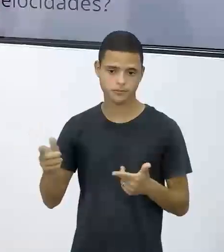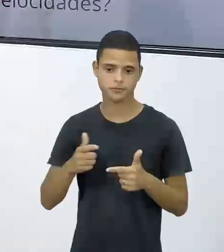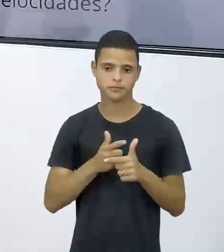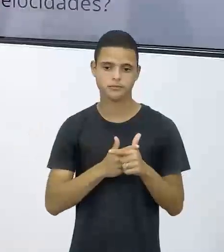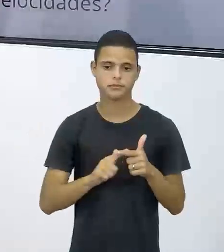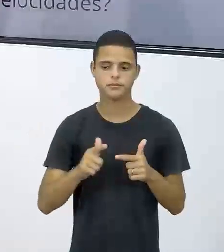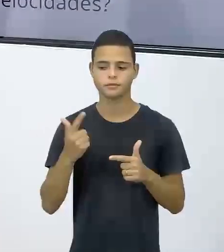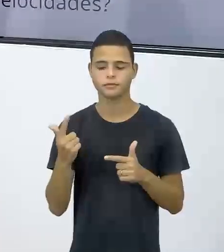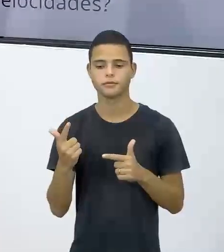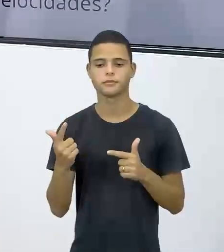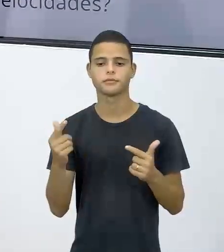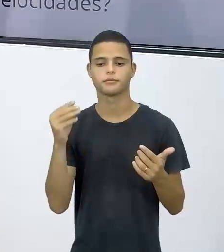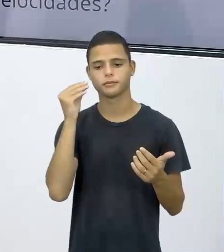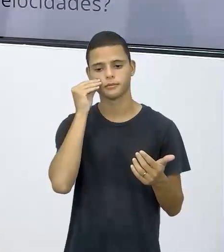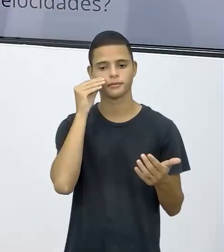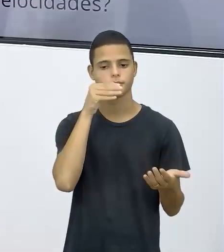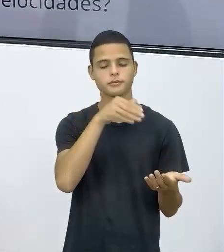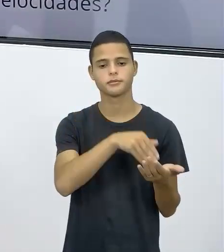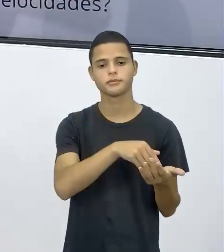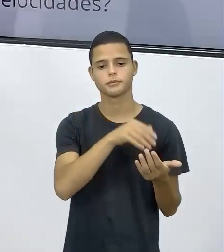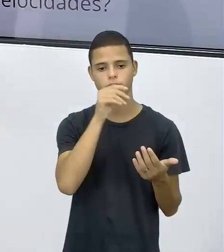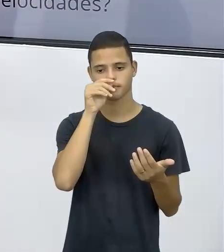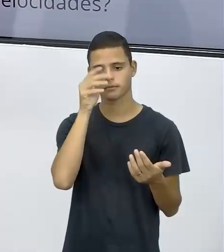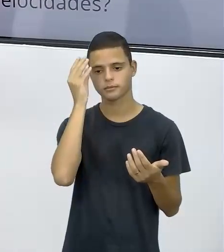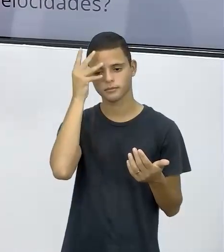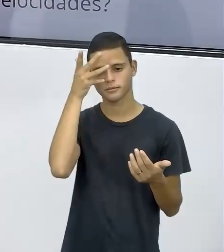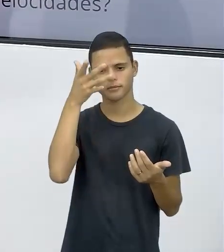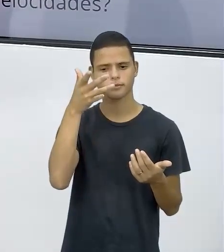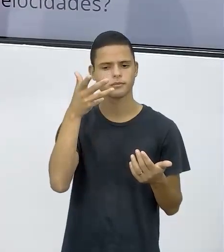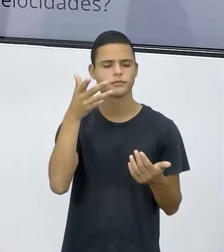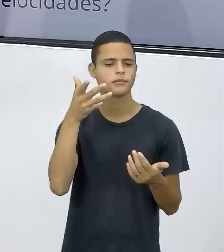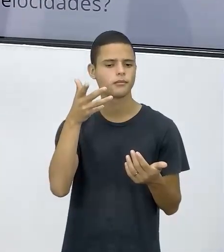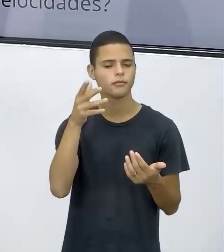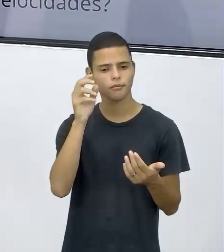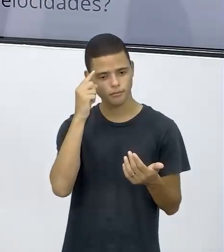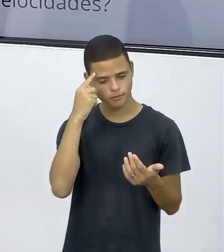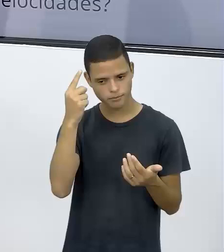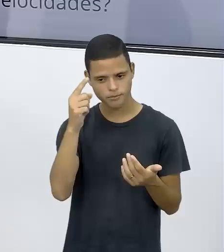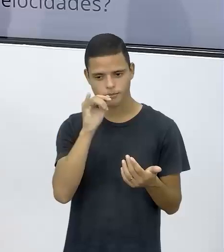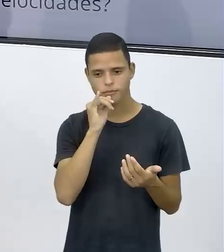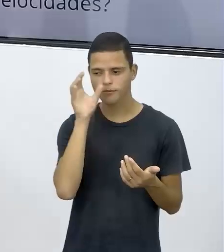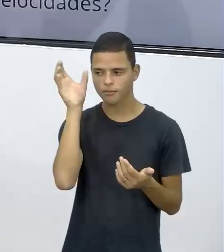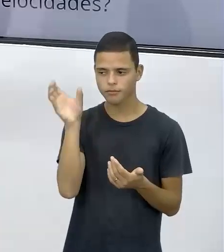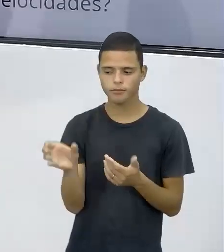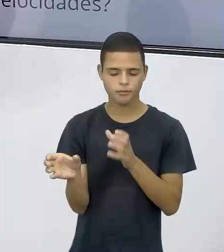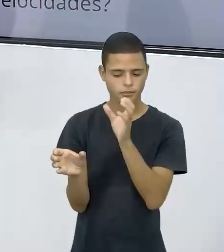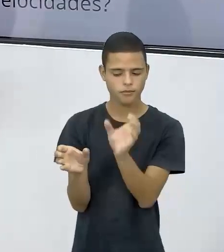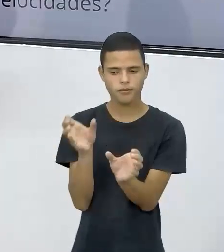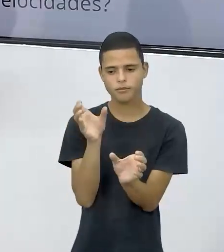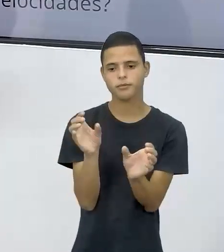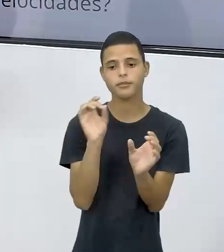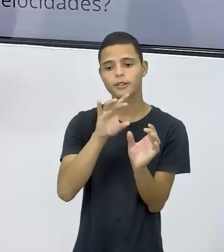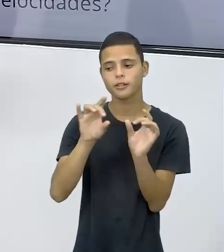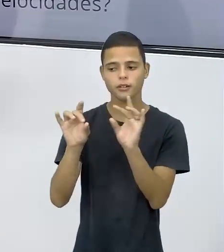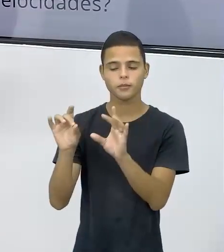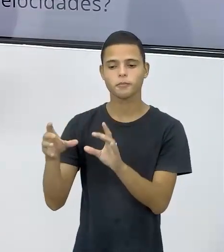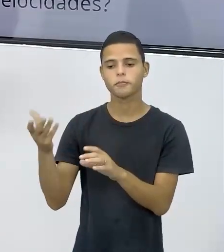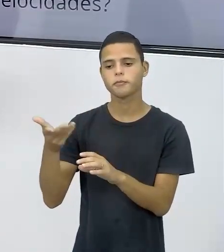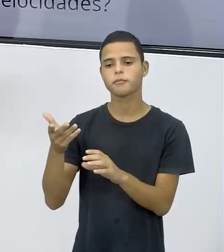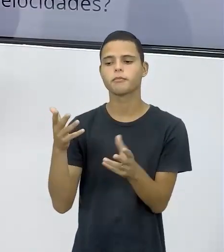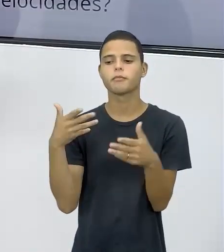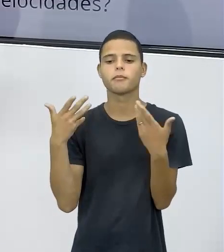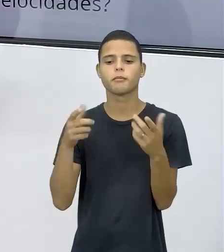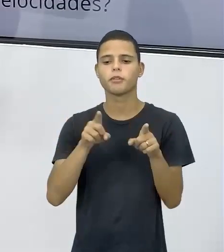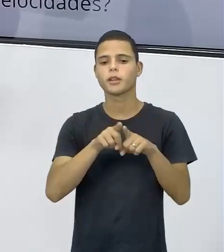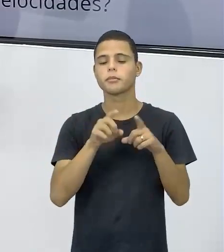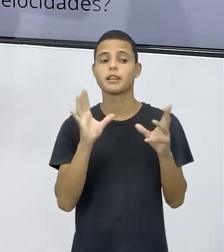por 1 e tente chegar a uma conclusão. Pense assim, cada coluna, quanto vai dar a velocidade, e pensa no total também, quanto